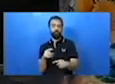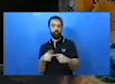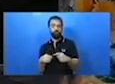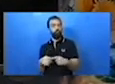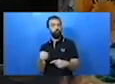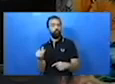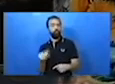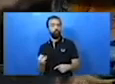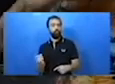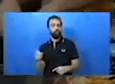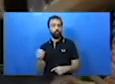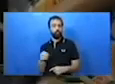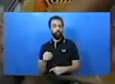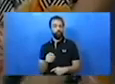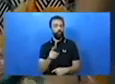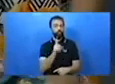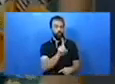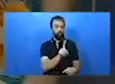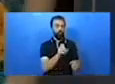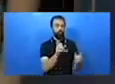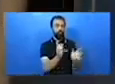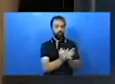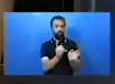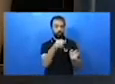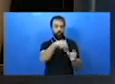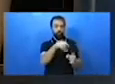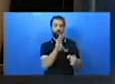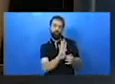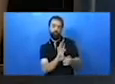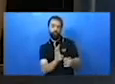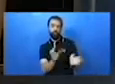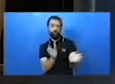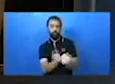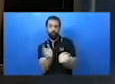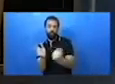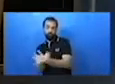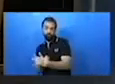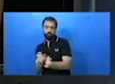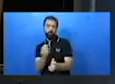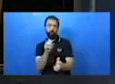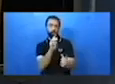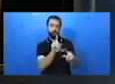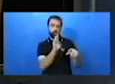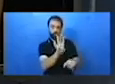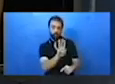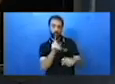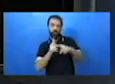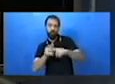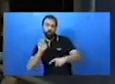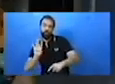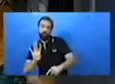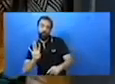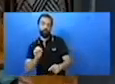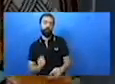2 grupos? Se um grupo tem 4, 2 grupos vão ter 2